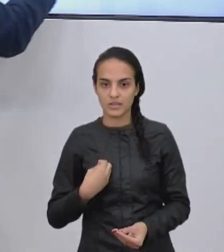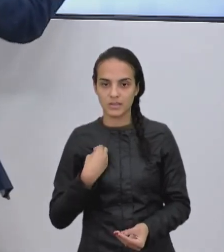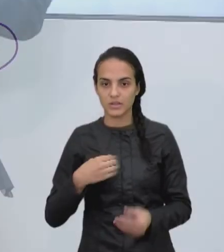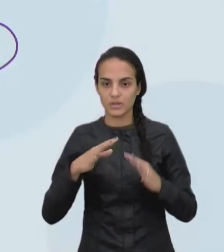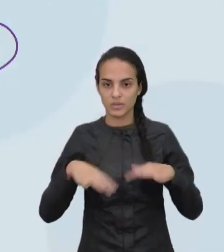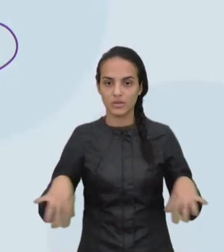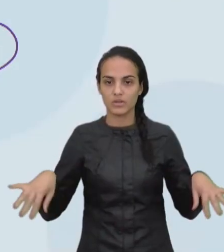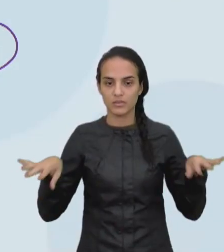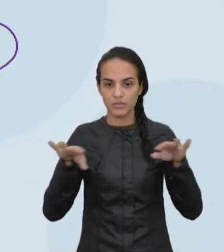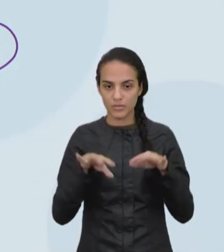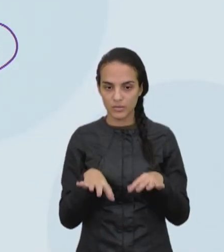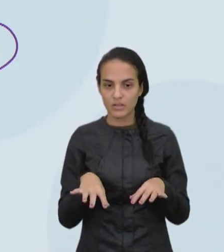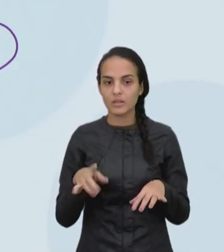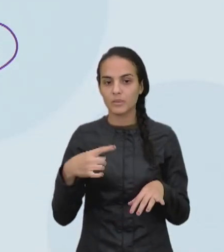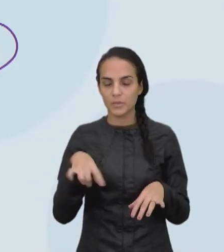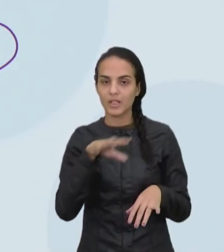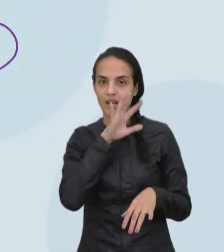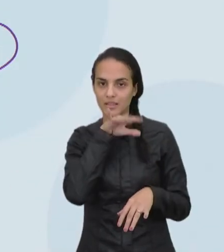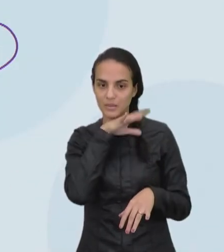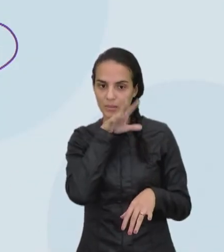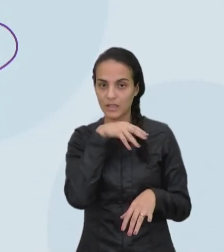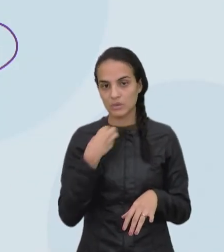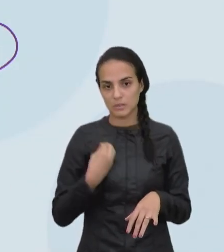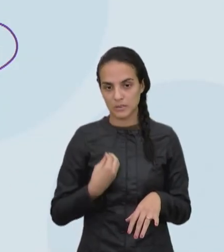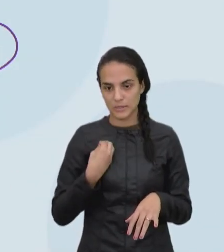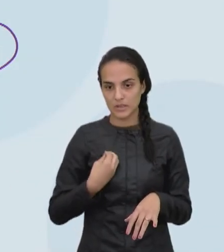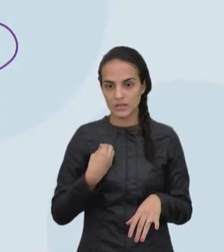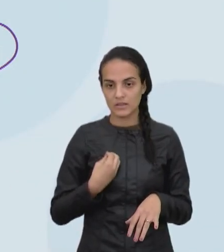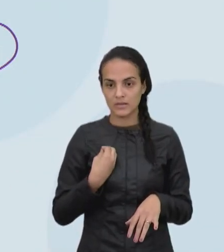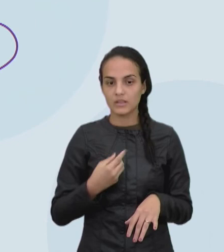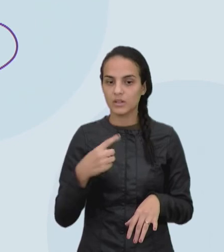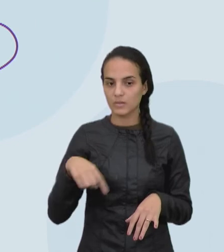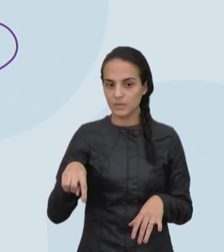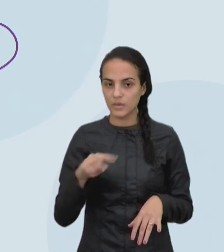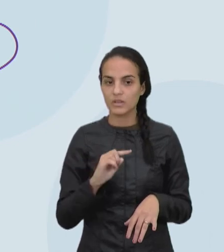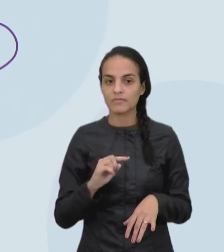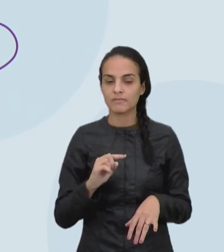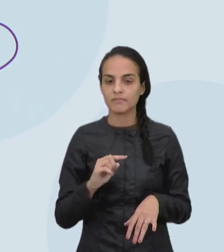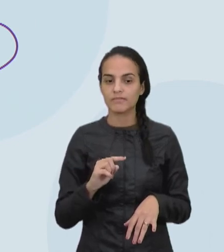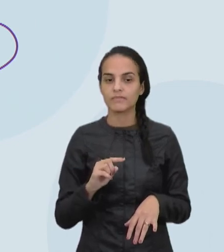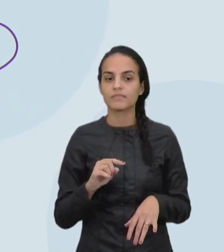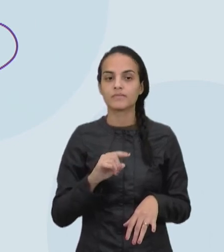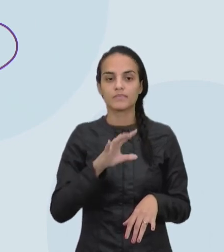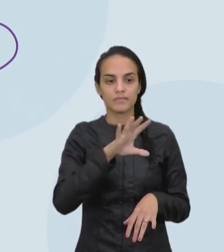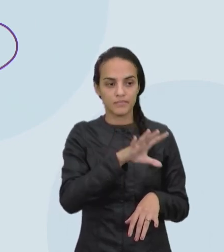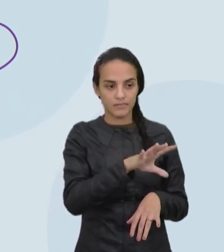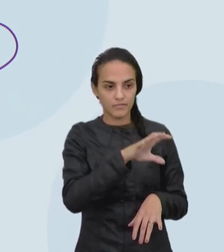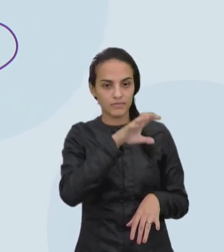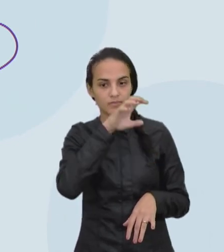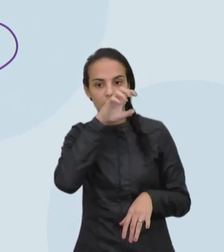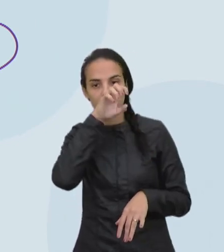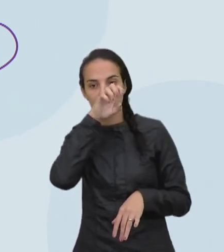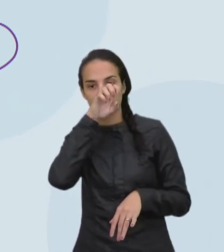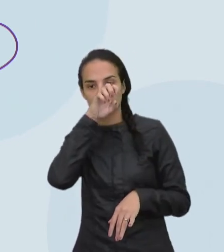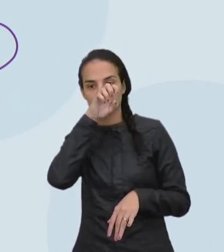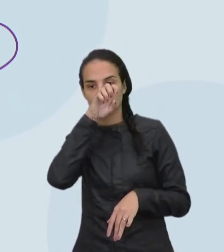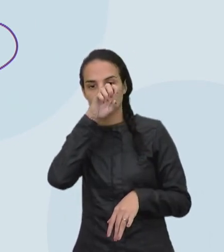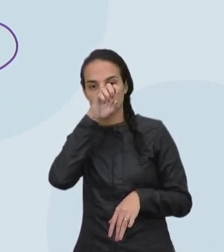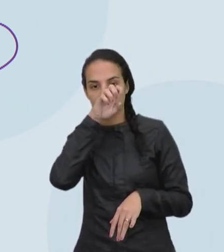aqui é feita por animais, né? A gente faz o quê? Vai lá, ó, na natureza e pega o